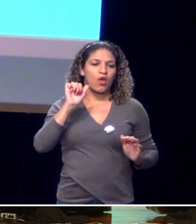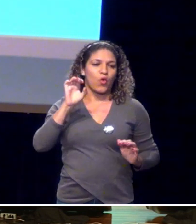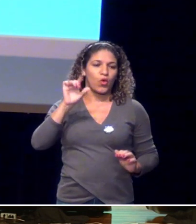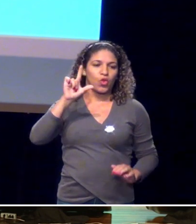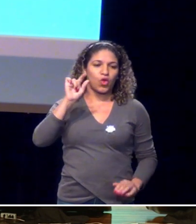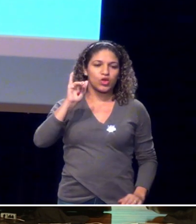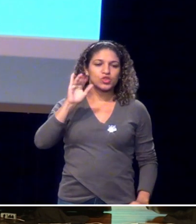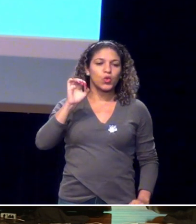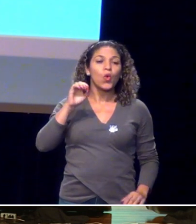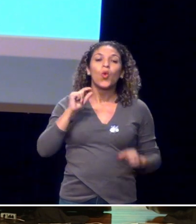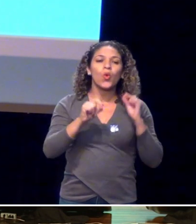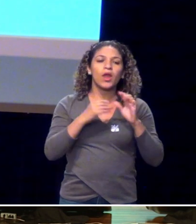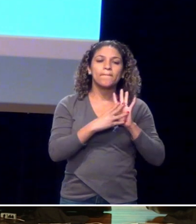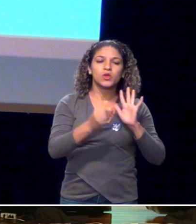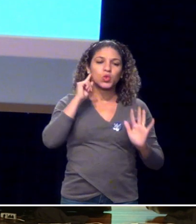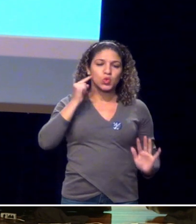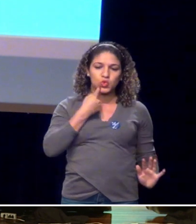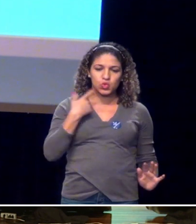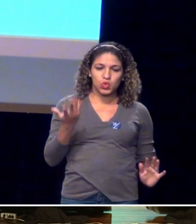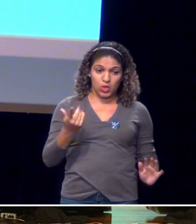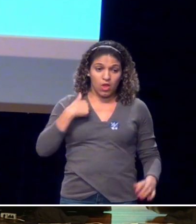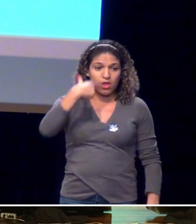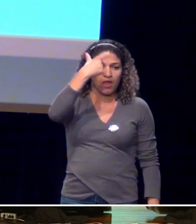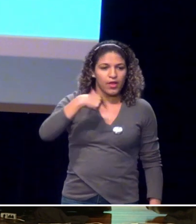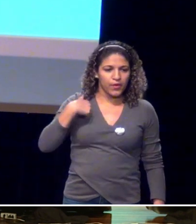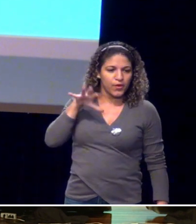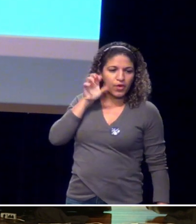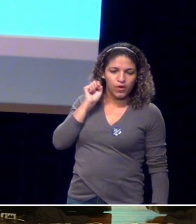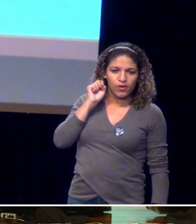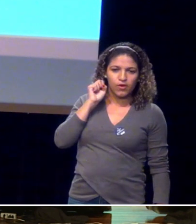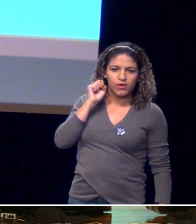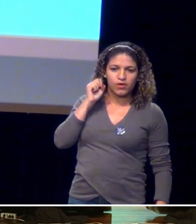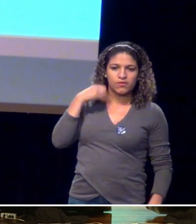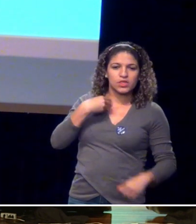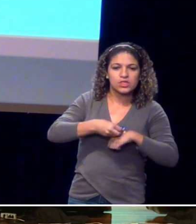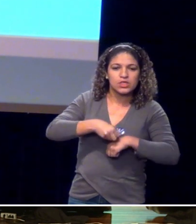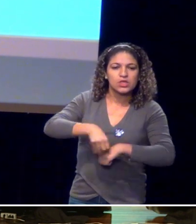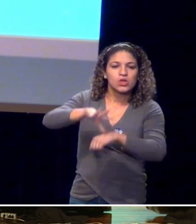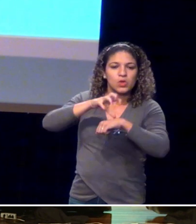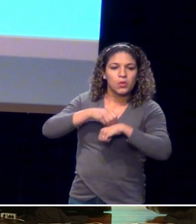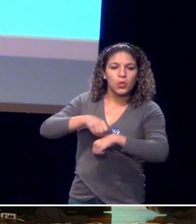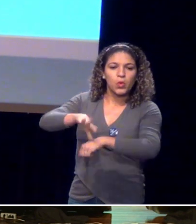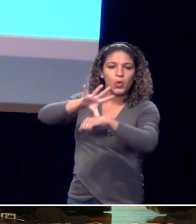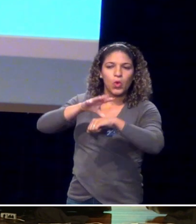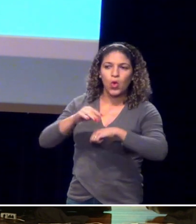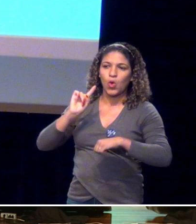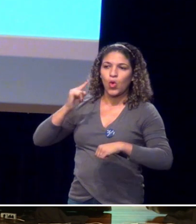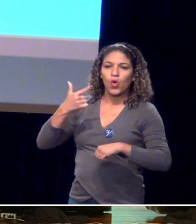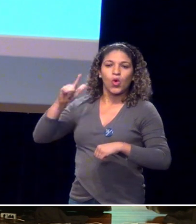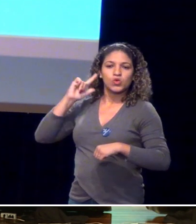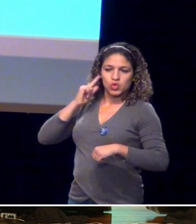é ser surdo. Eu, como ouvinte, vou dar esta completude no outro